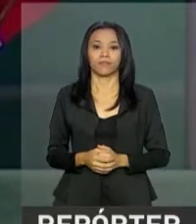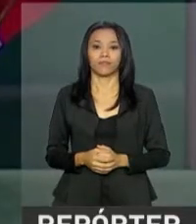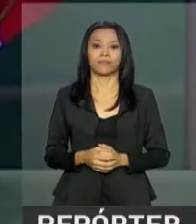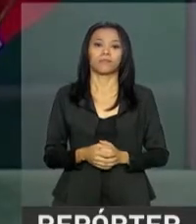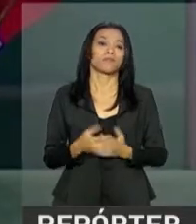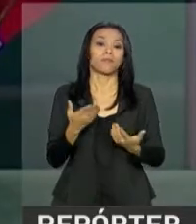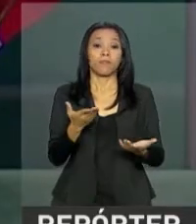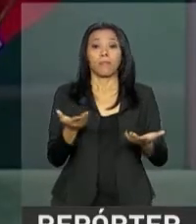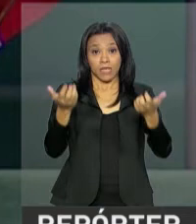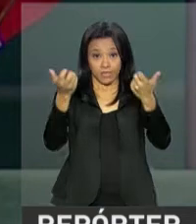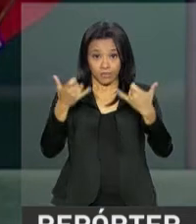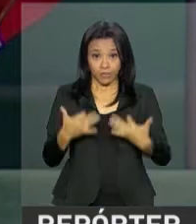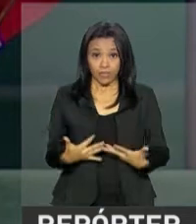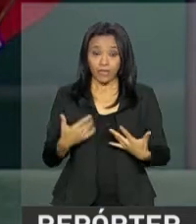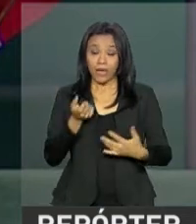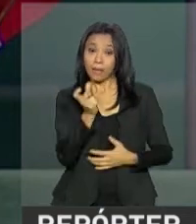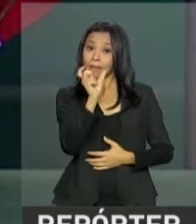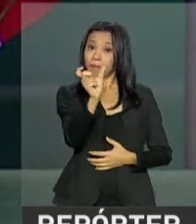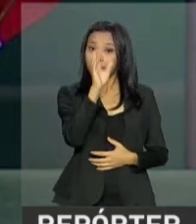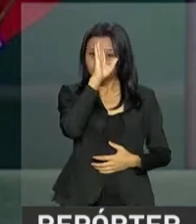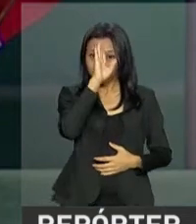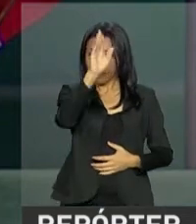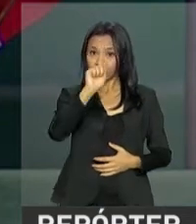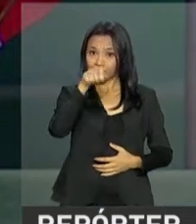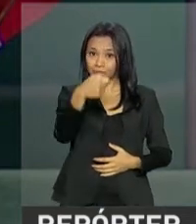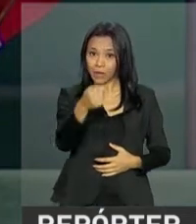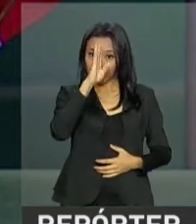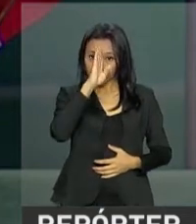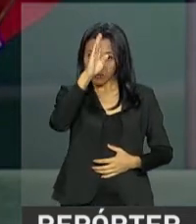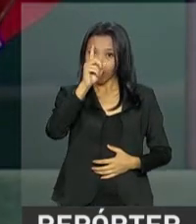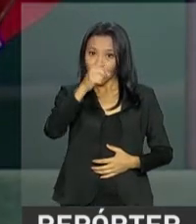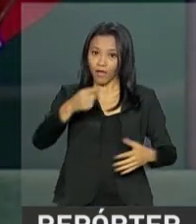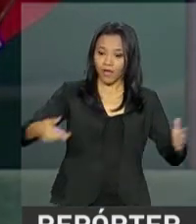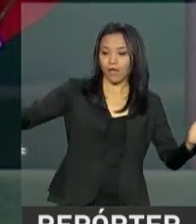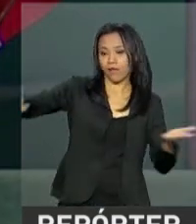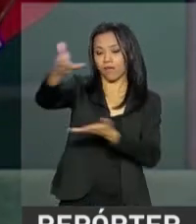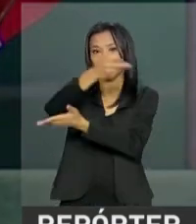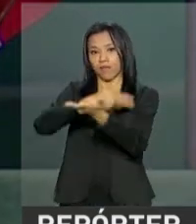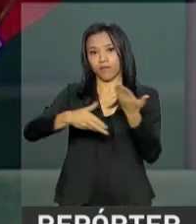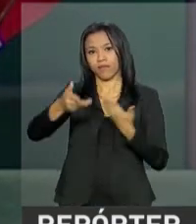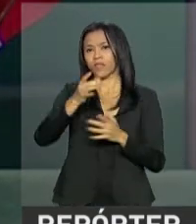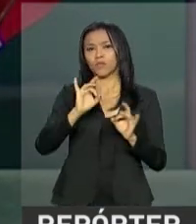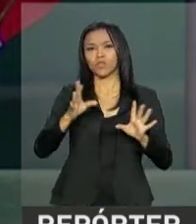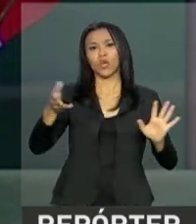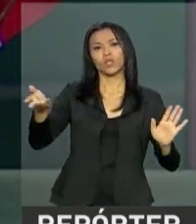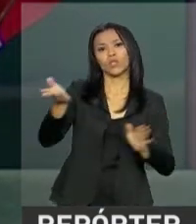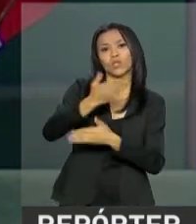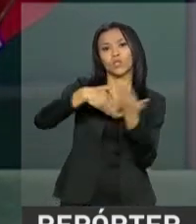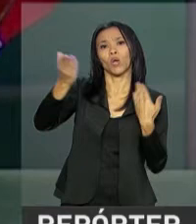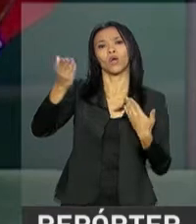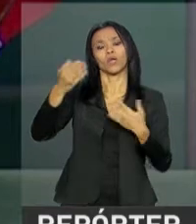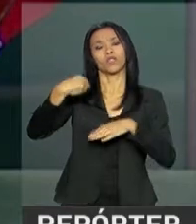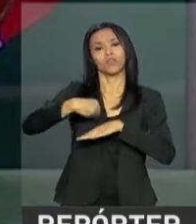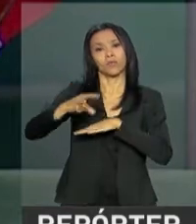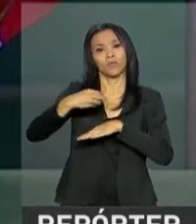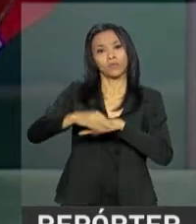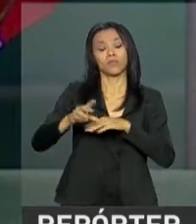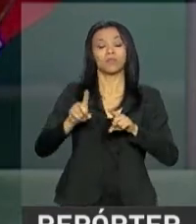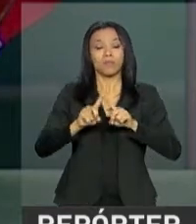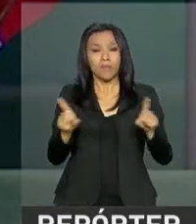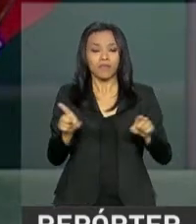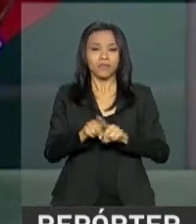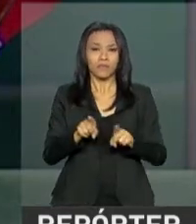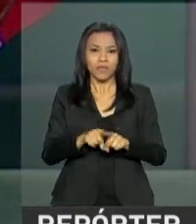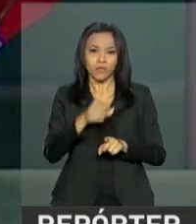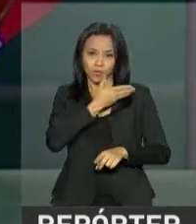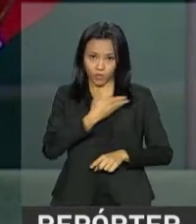portanto a palavra chave é integração e isso é importante não só para troca de informações como também para colocar a